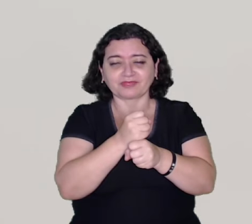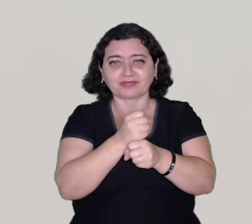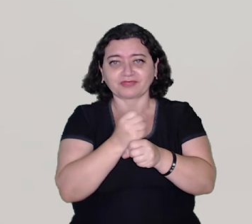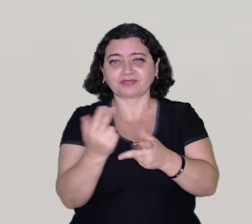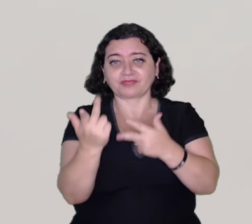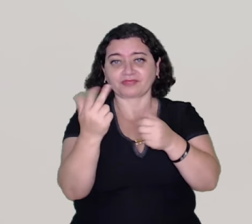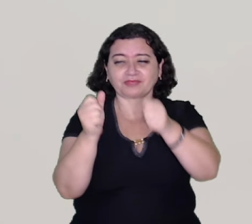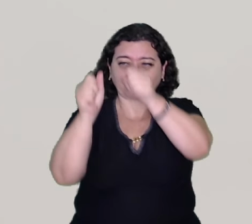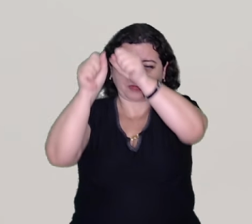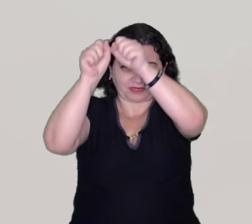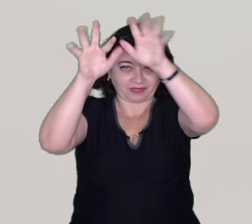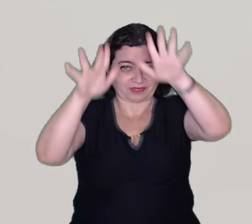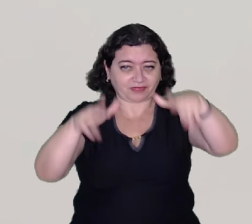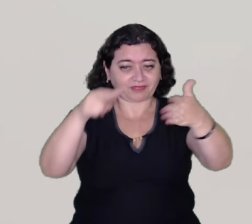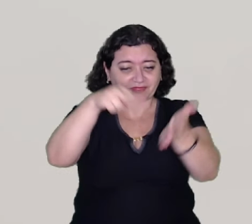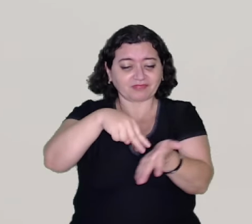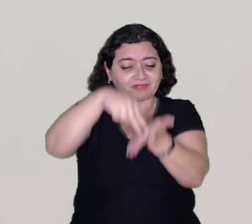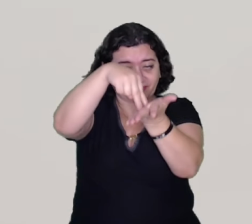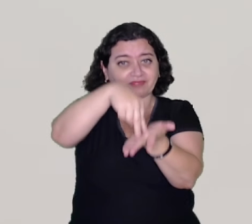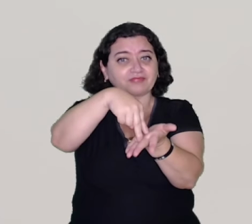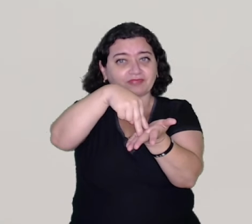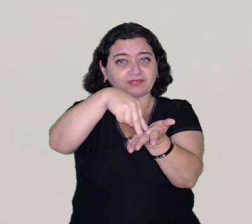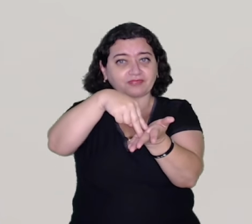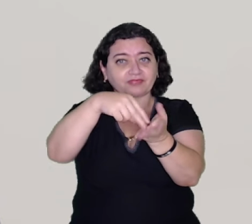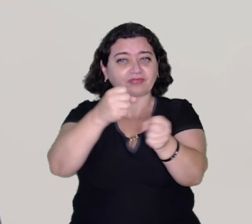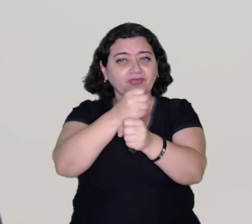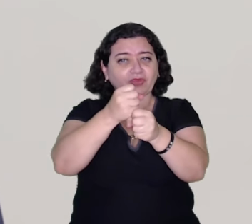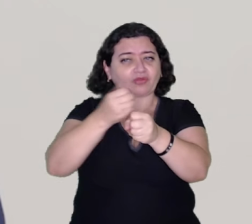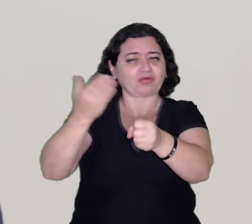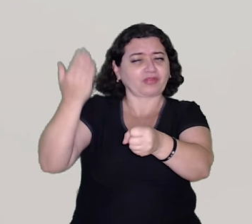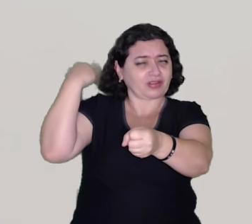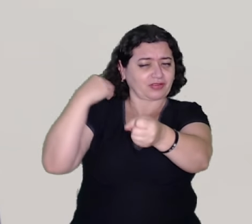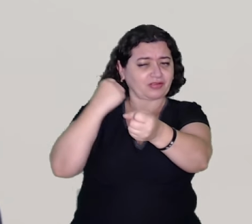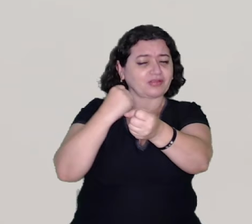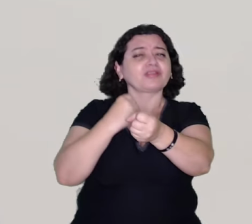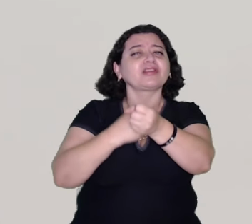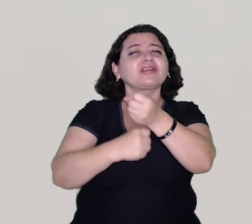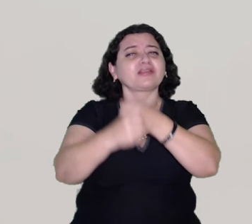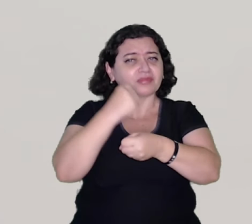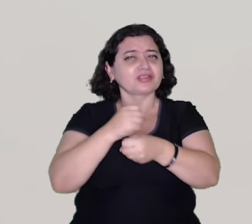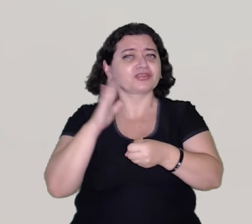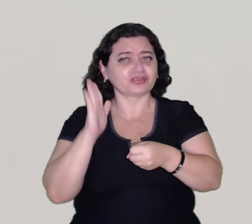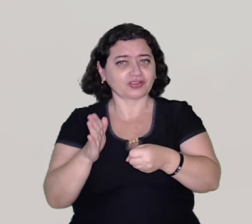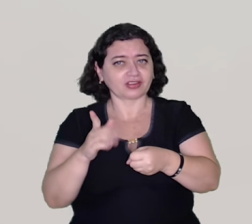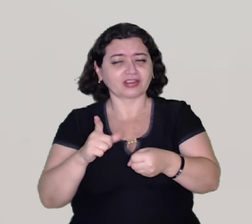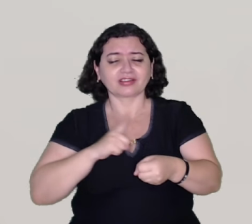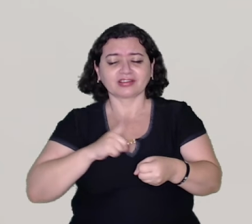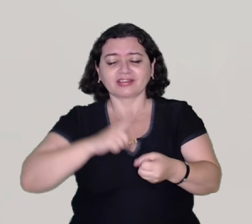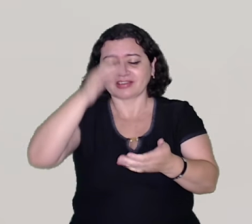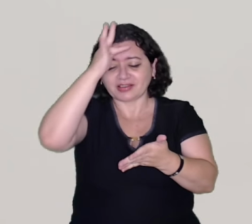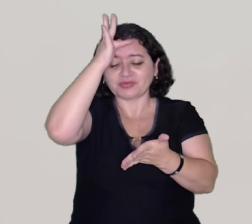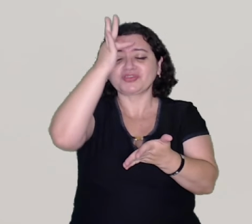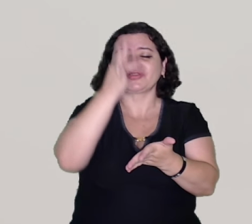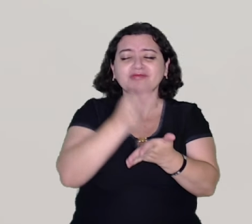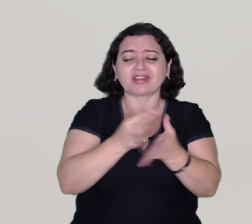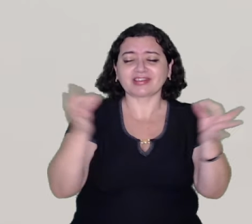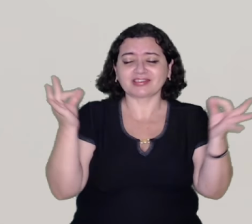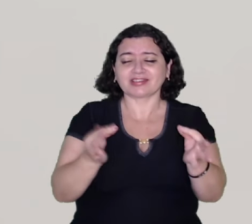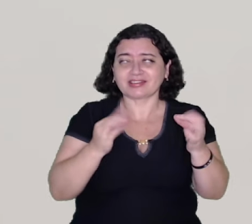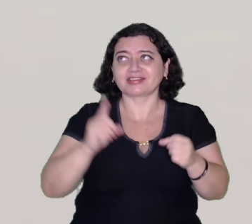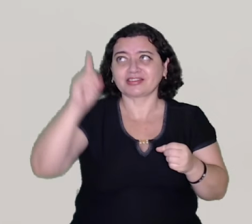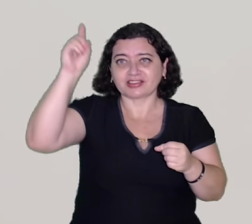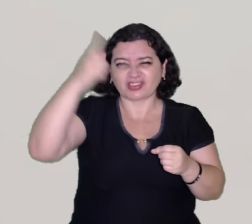nos abençoado, nos sustentado no ano que se passou, com certeza, e temos fé nisto, que Deus